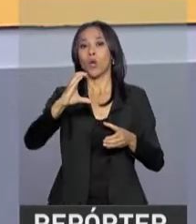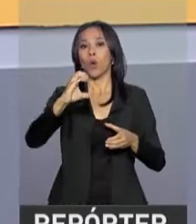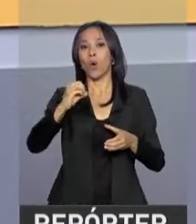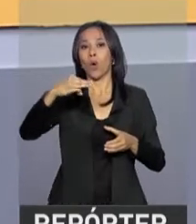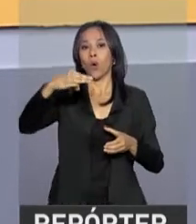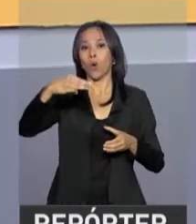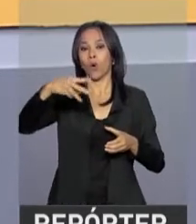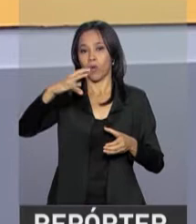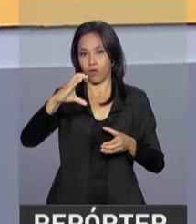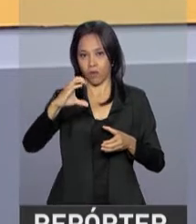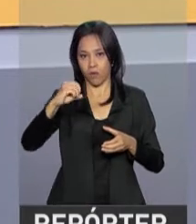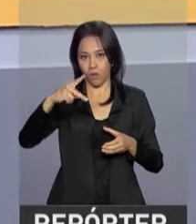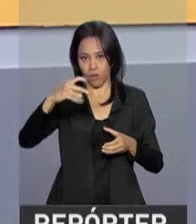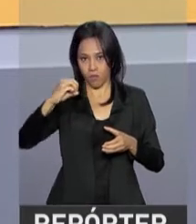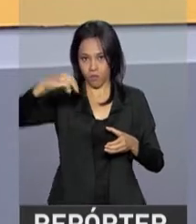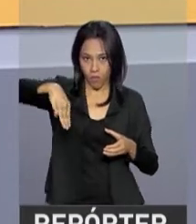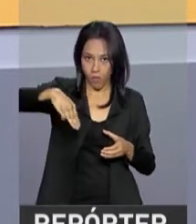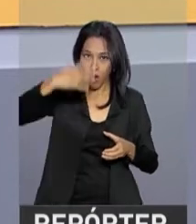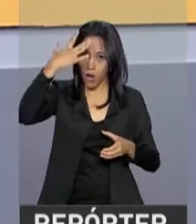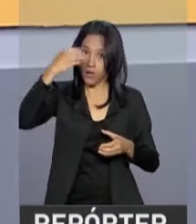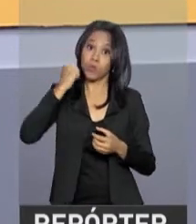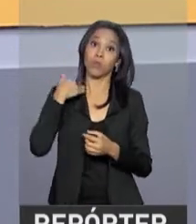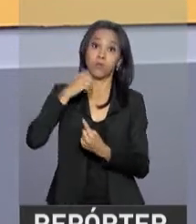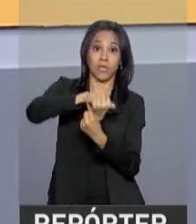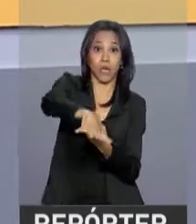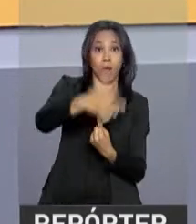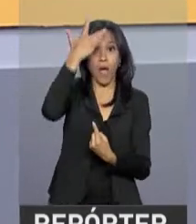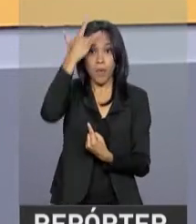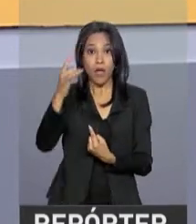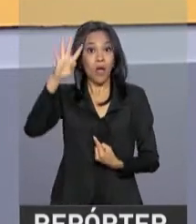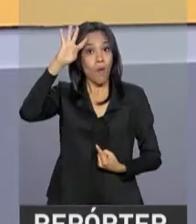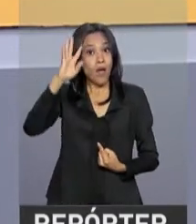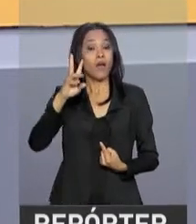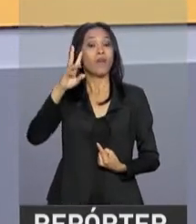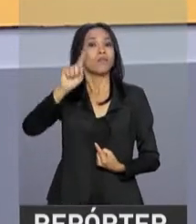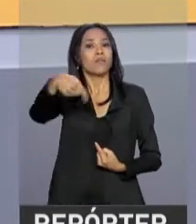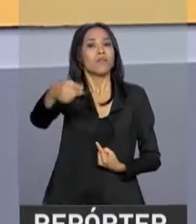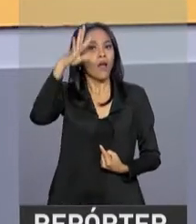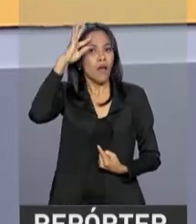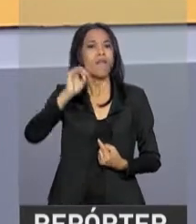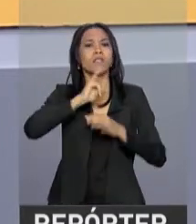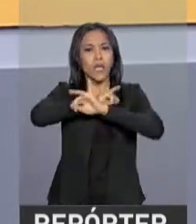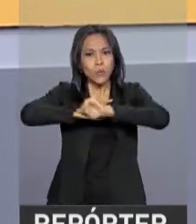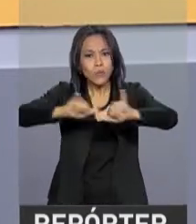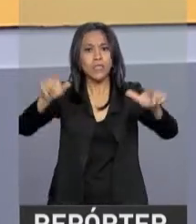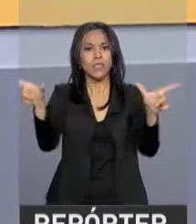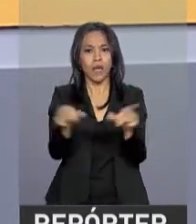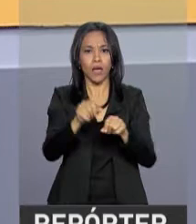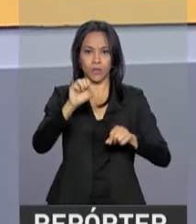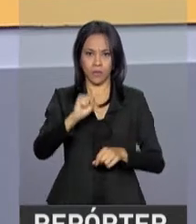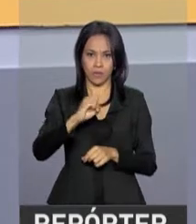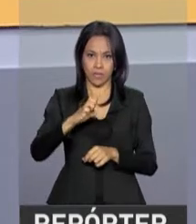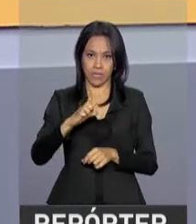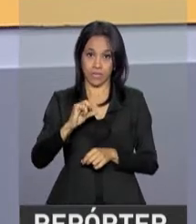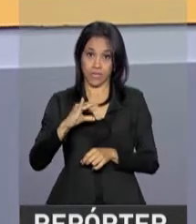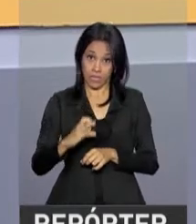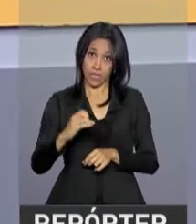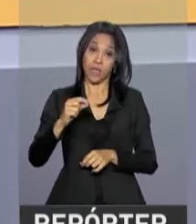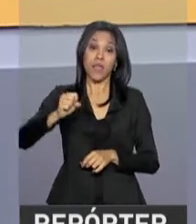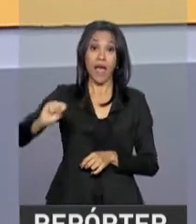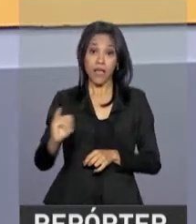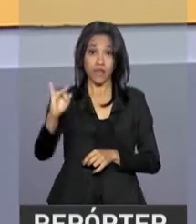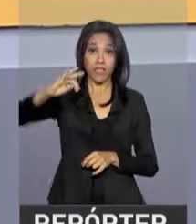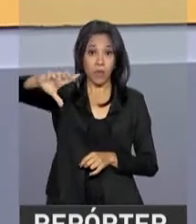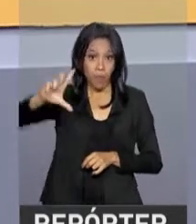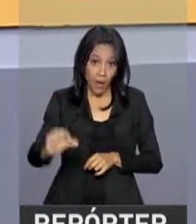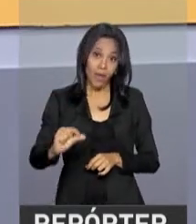o COPOM. Na quarta-feira deve ser anunciada a tendência da taxa básica de juros, a Selic. Com a inflação baixa, o mercado financeiro